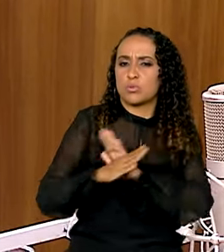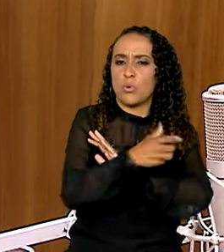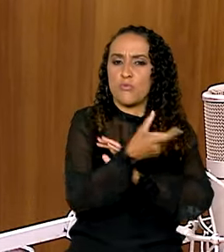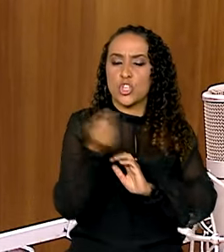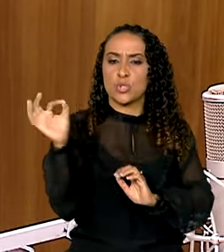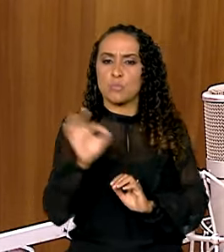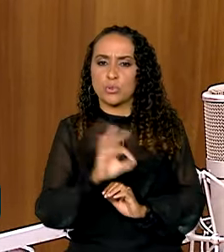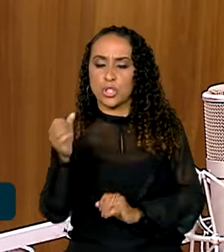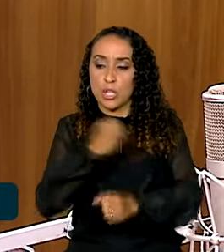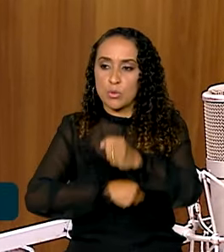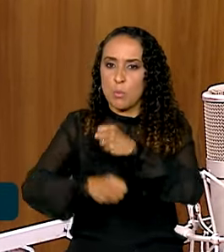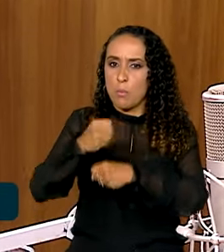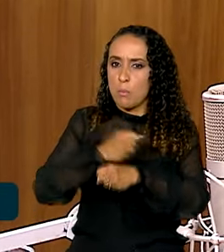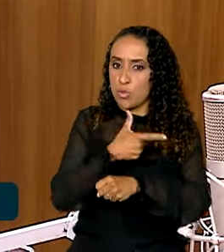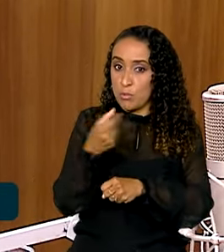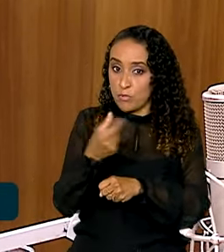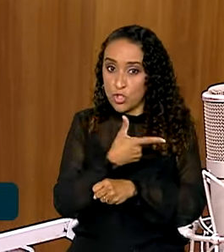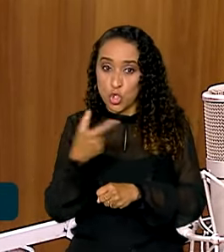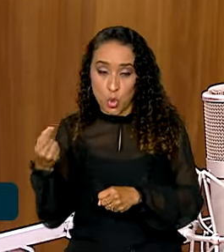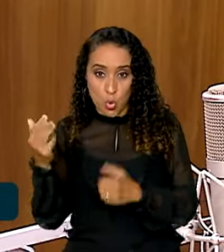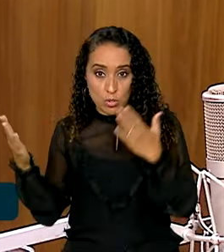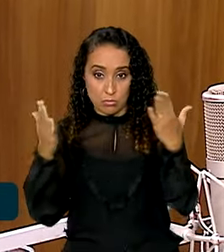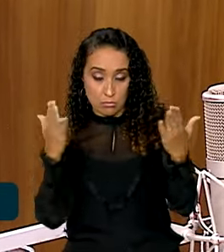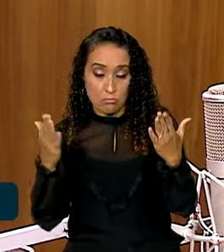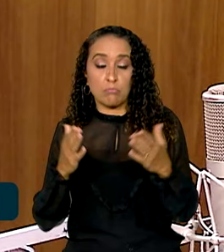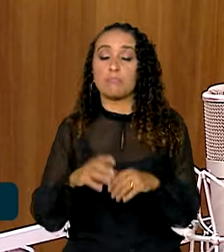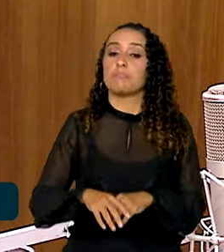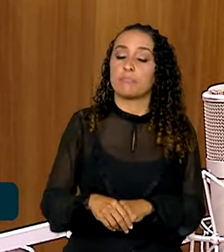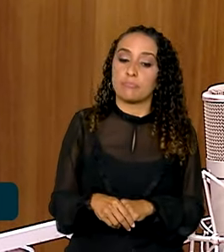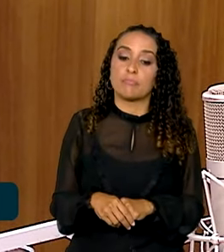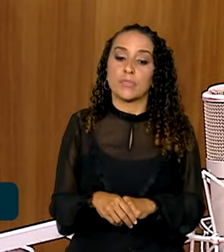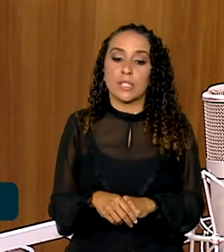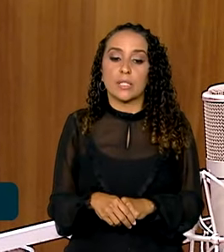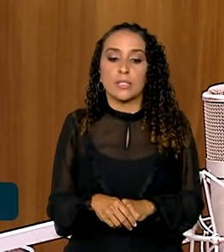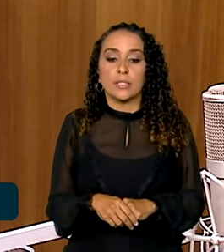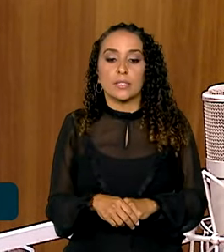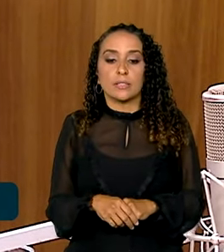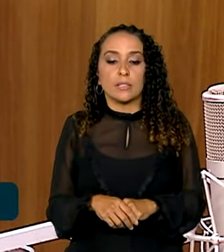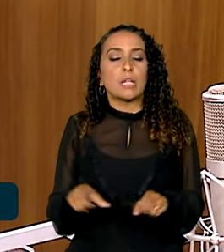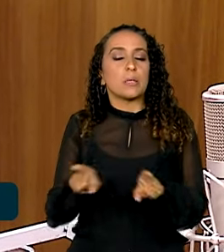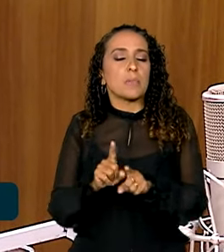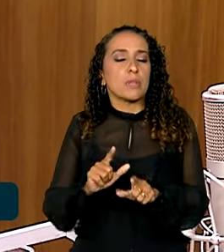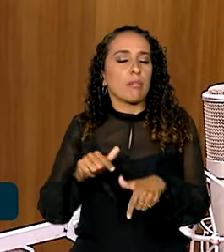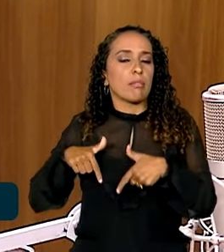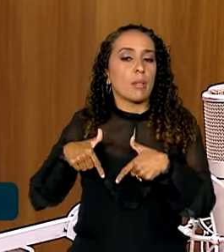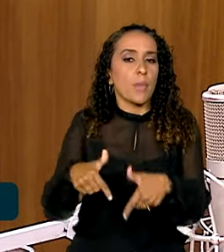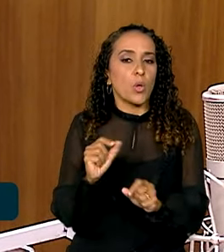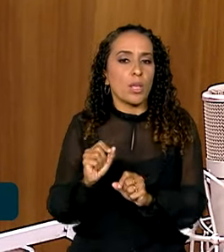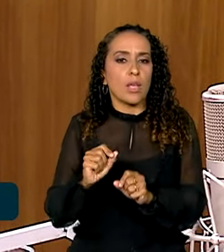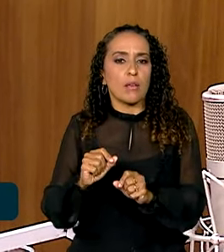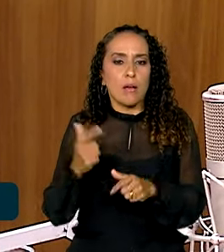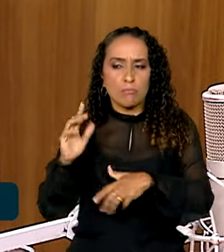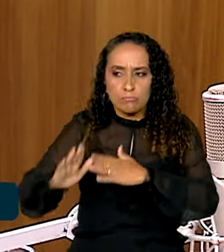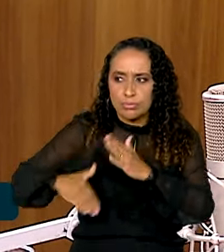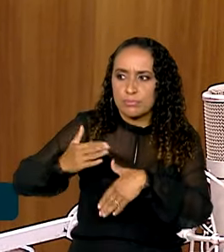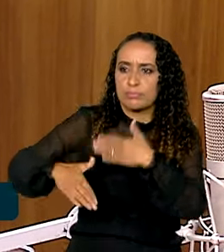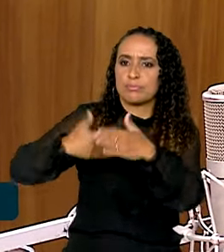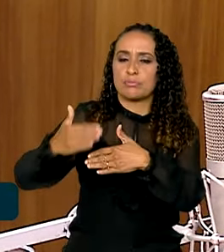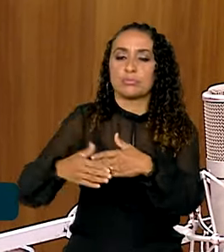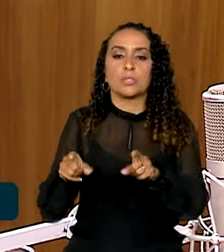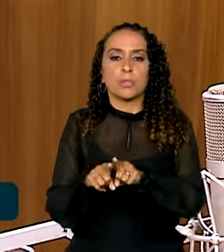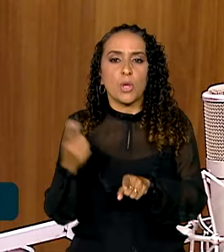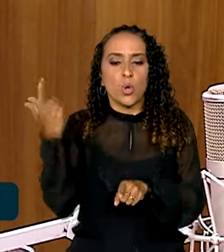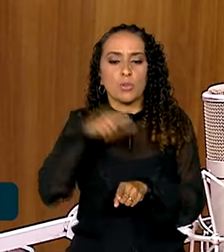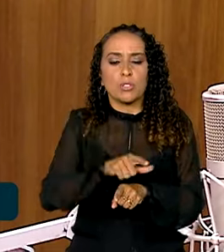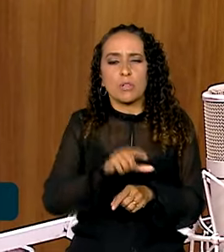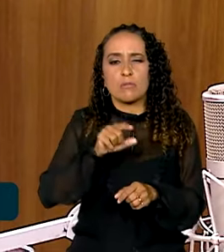em relação ao ano de 2022, em relação a esse benefício. E a gente trabalha para que haja uma evolução e chegamos na